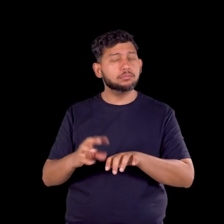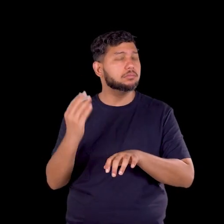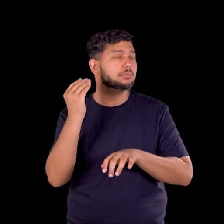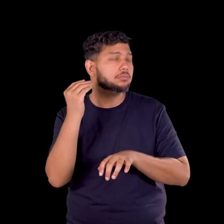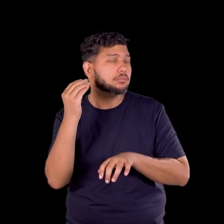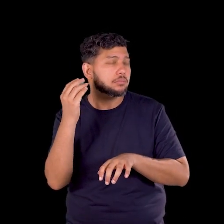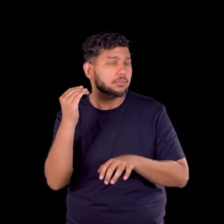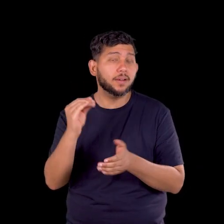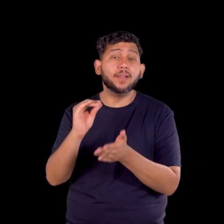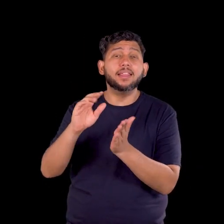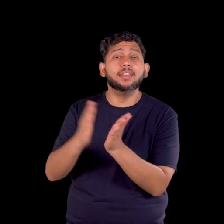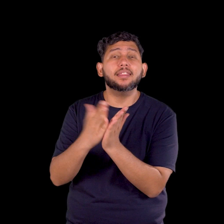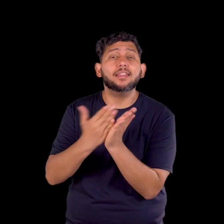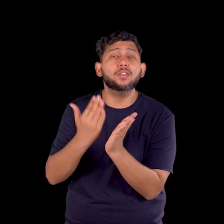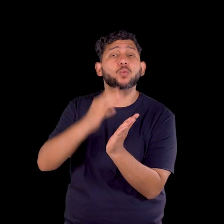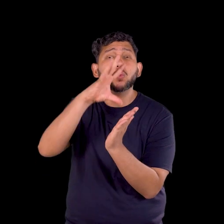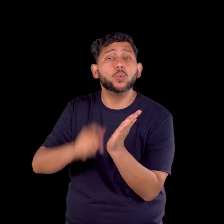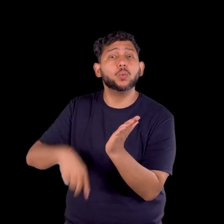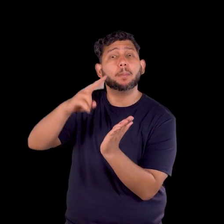programa que lê o conteúdo do livro.